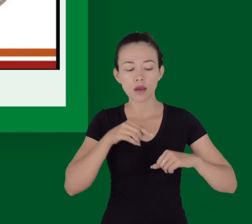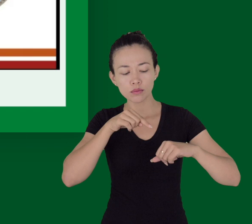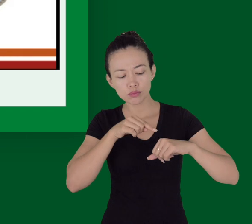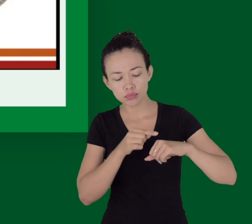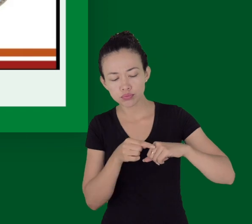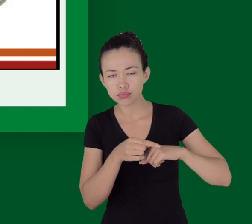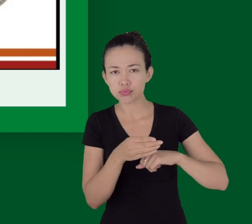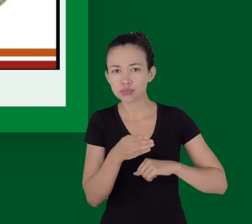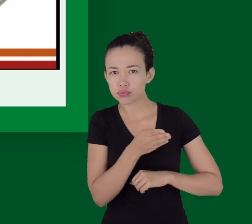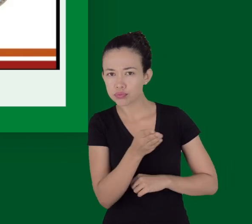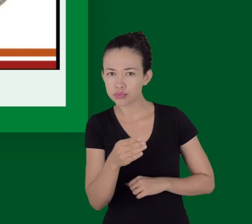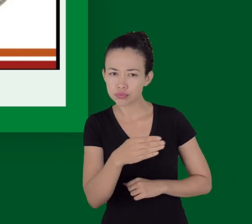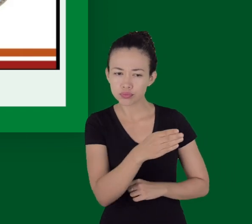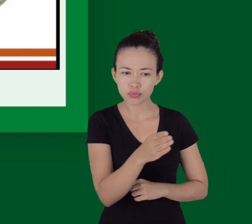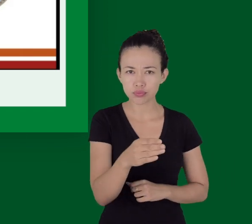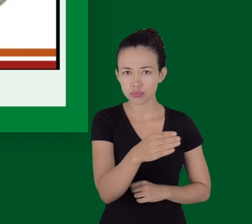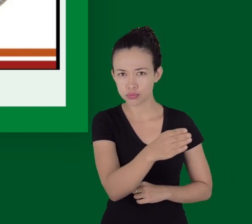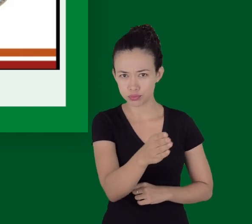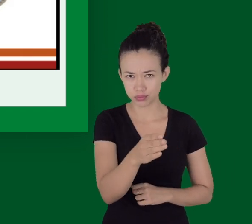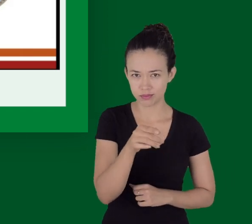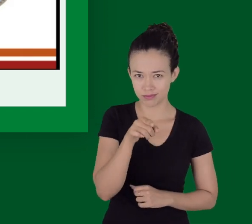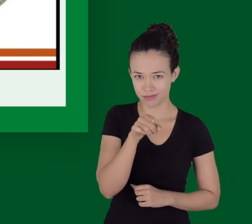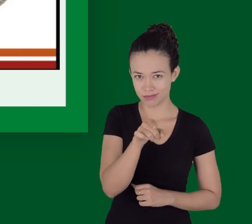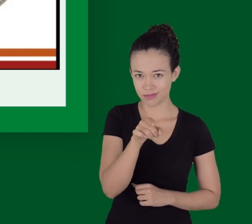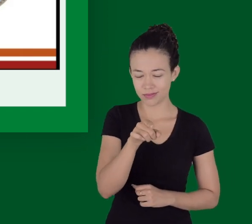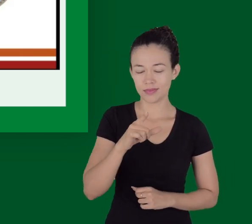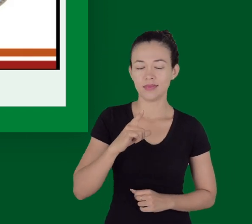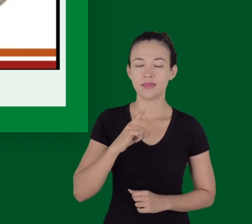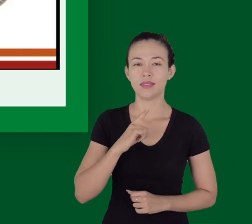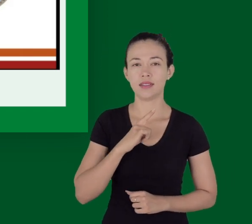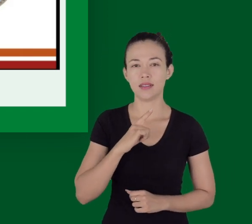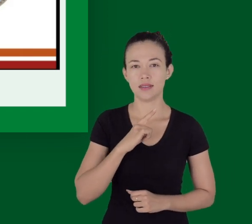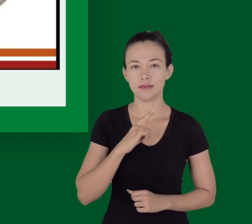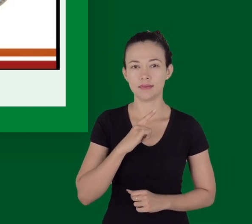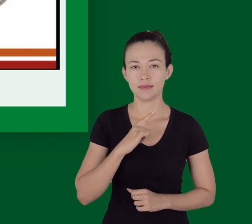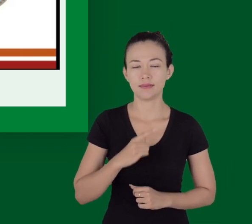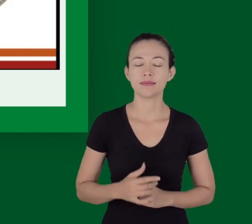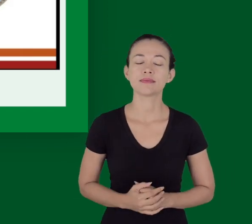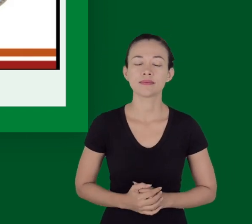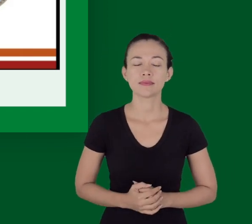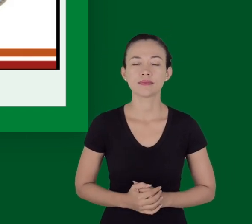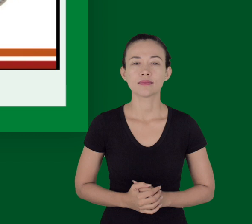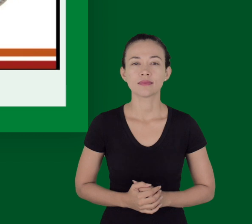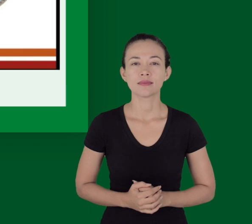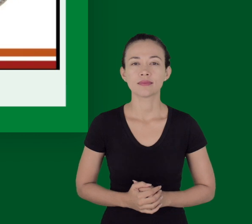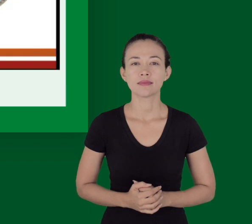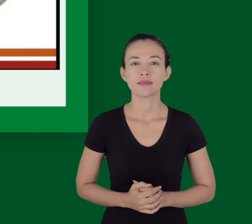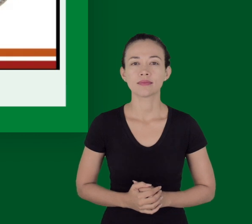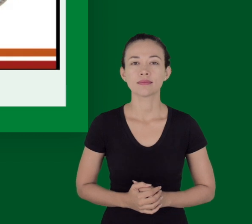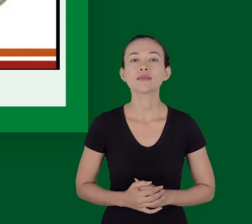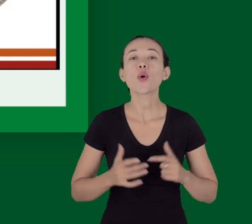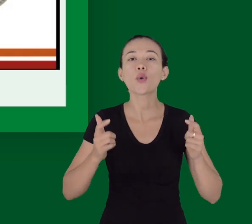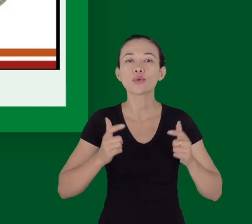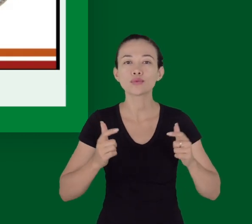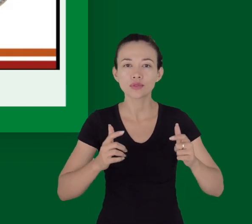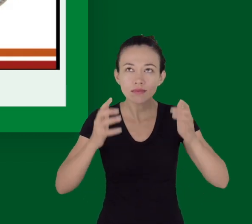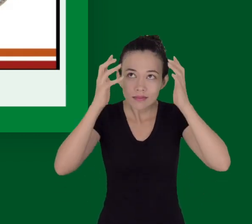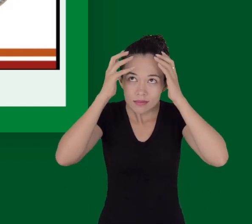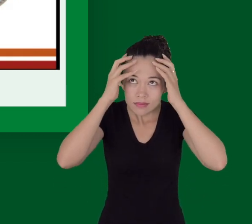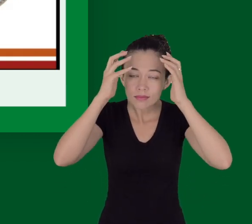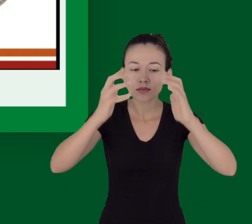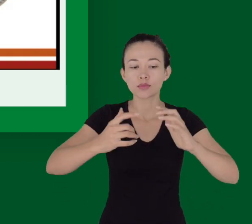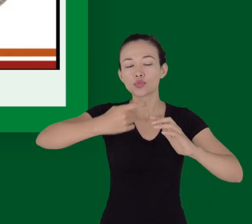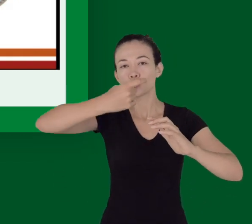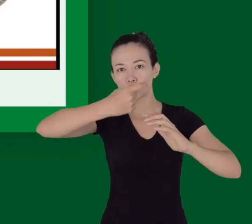Então, o líquor, ele tem no seu volume total, circulando dentro do espaço subaracnoide, que